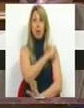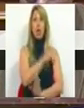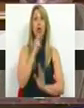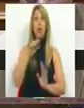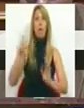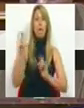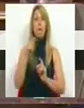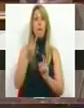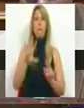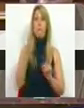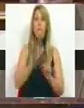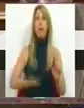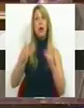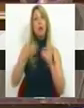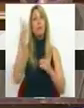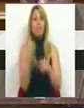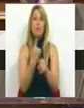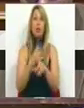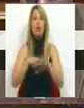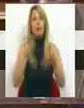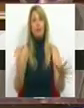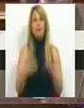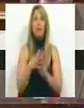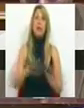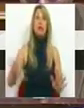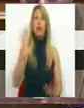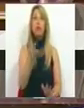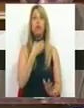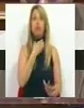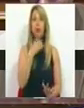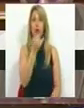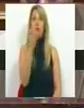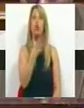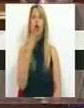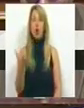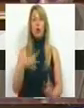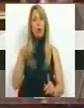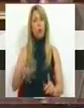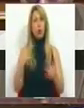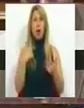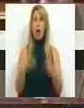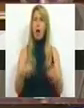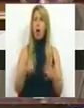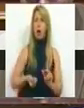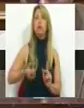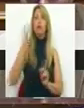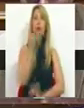dificuldades originadas pela bancarrota de 2011. Portugal tem hoje das melhores coberturas vacinais da Europa e o